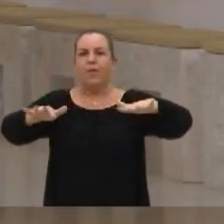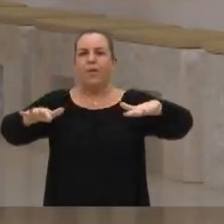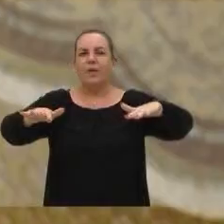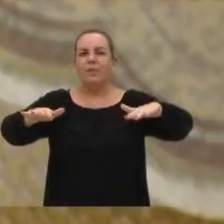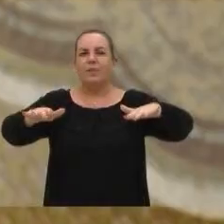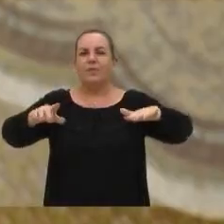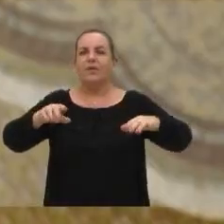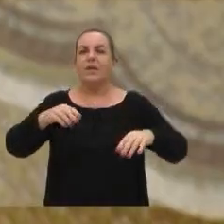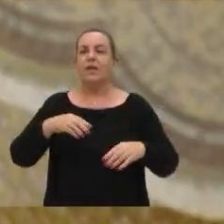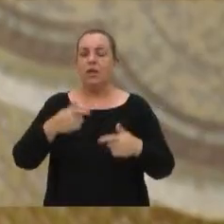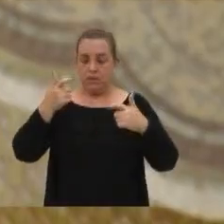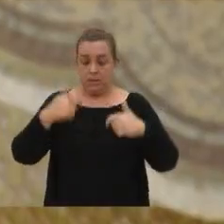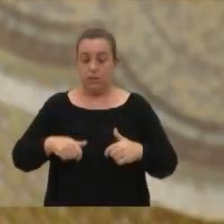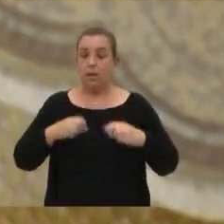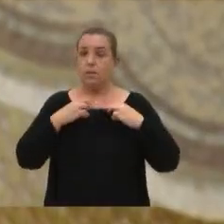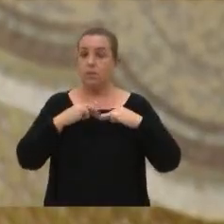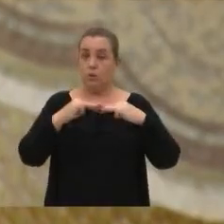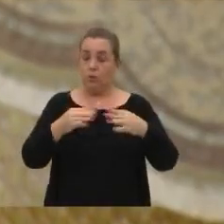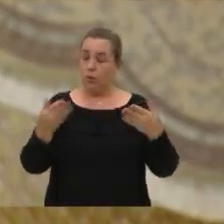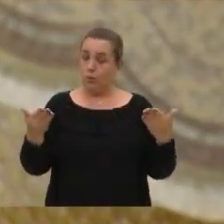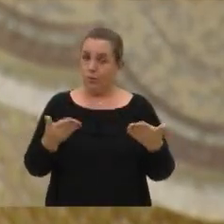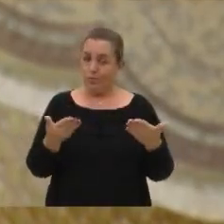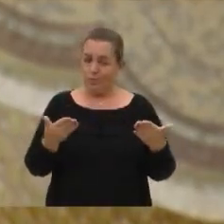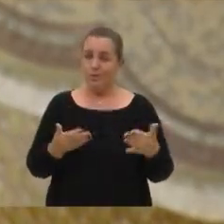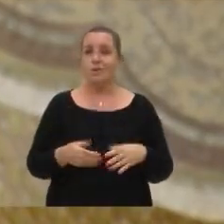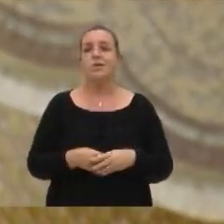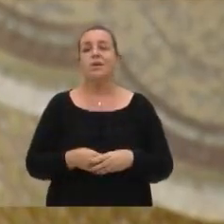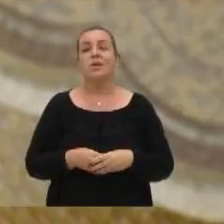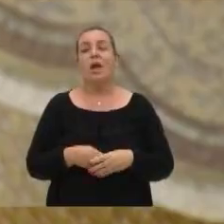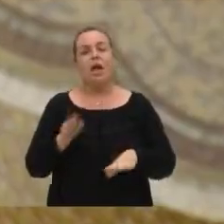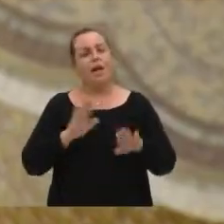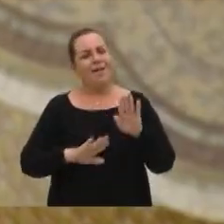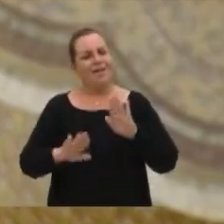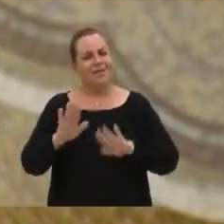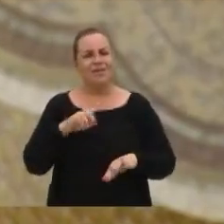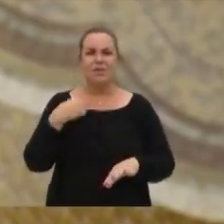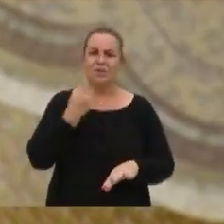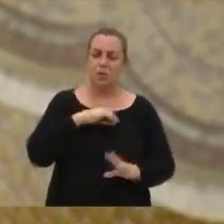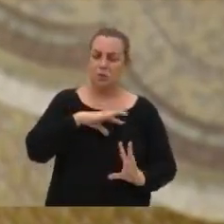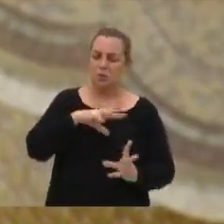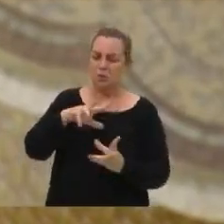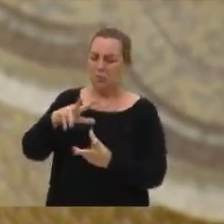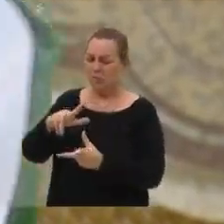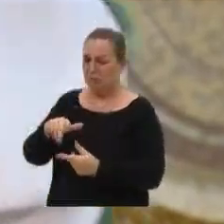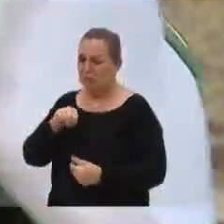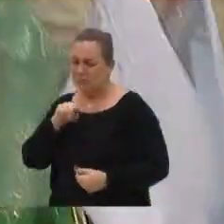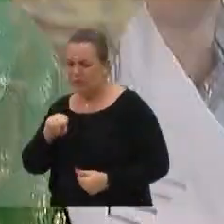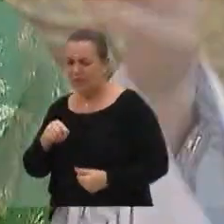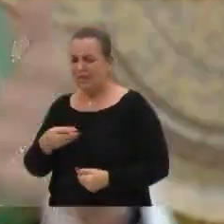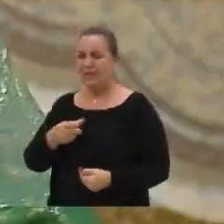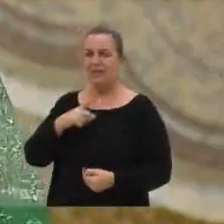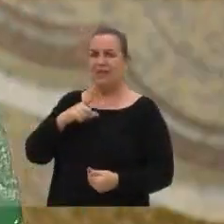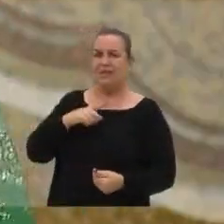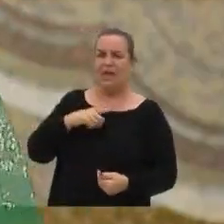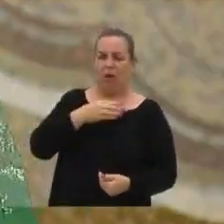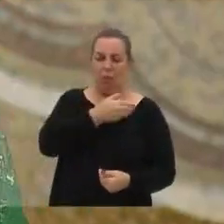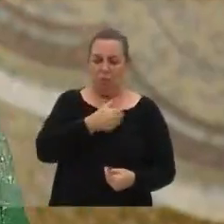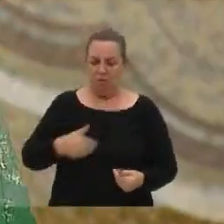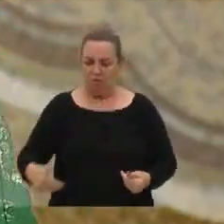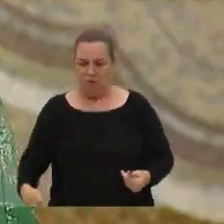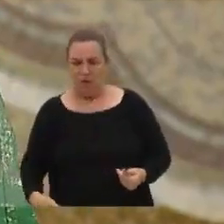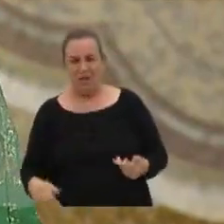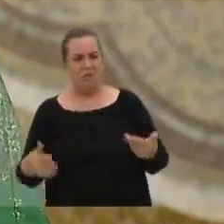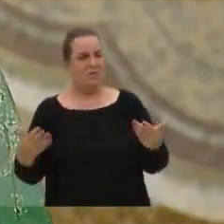Ser missionário hoje é, às vezes, nós no mundo onde vive tantos governos